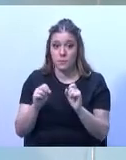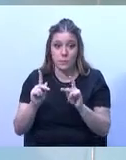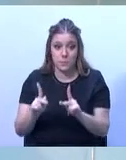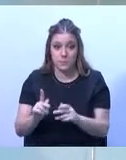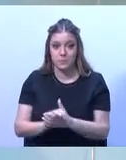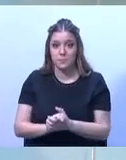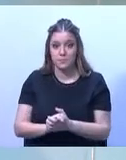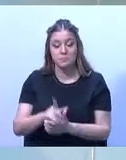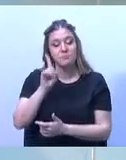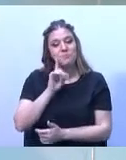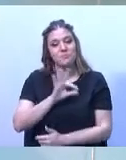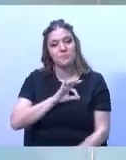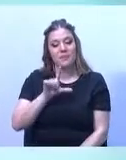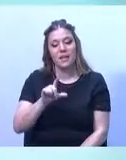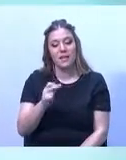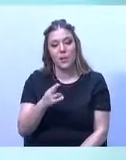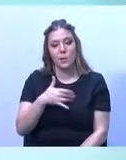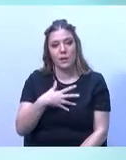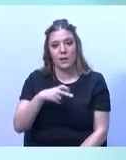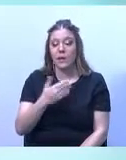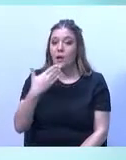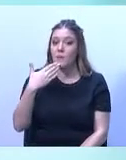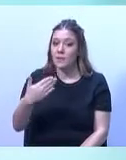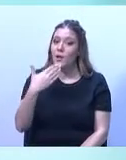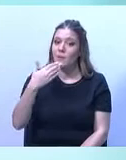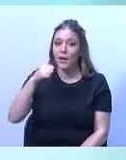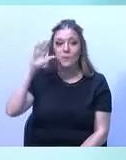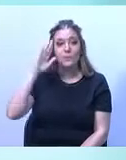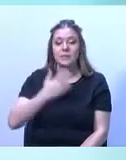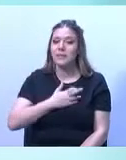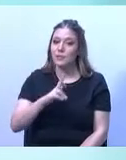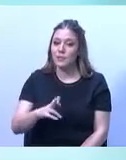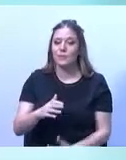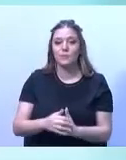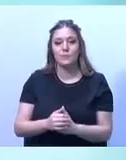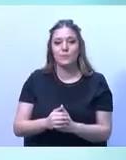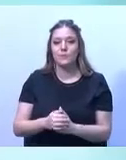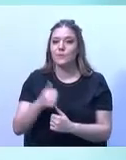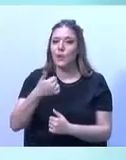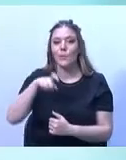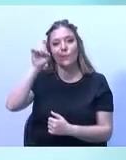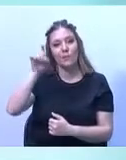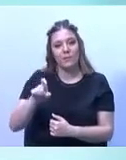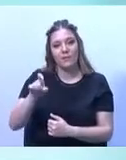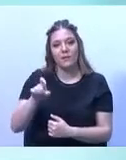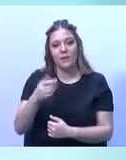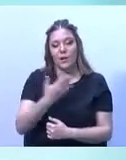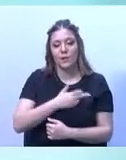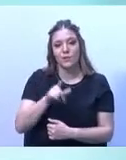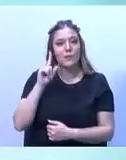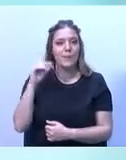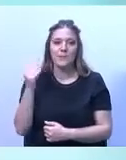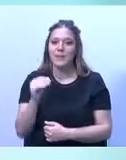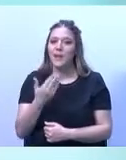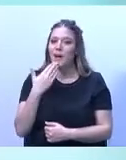Está bem. Dona Laurinda, muito obrigada. Obrigada e boa tarde, doutor, por muita atenção. E um bom dia para o doutor e para a